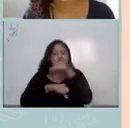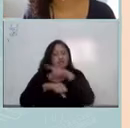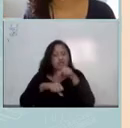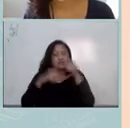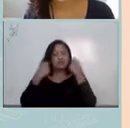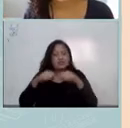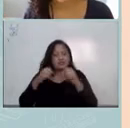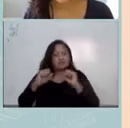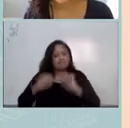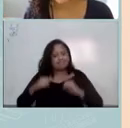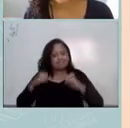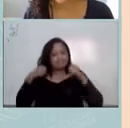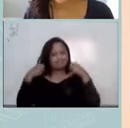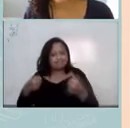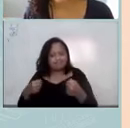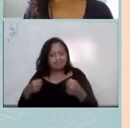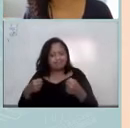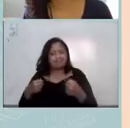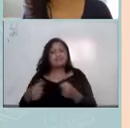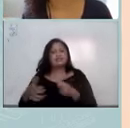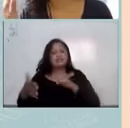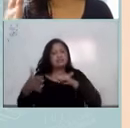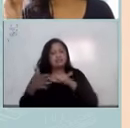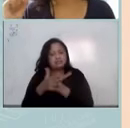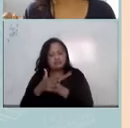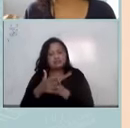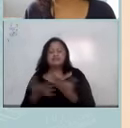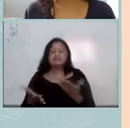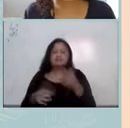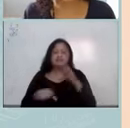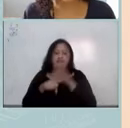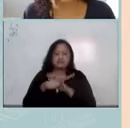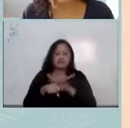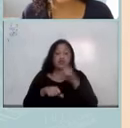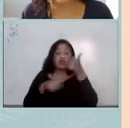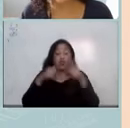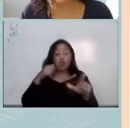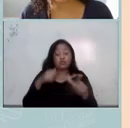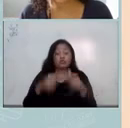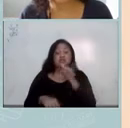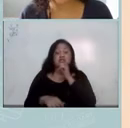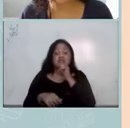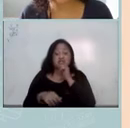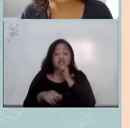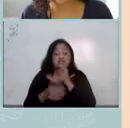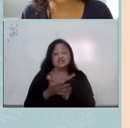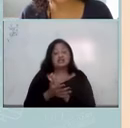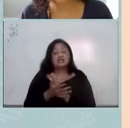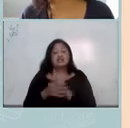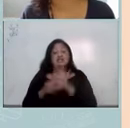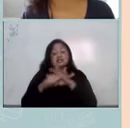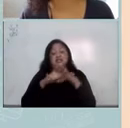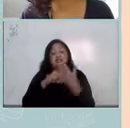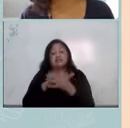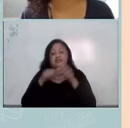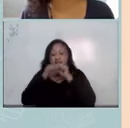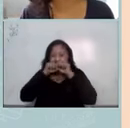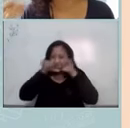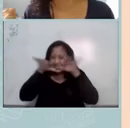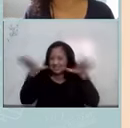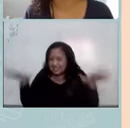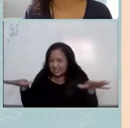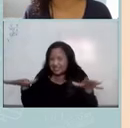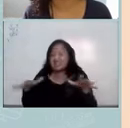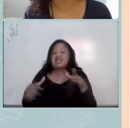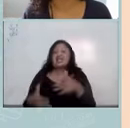contê-la. Beleza, gente? Então, essa é a diferença. Outro exemplo de pandemia que a gente teve, né, e a gente continua